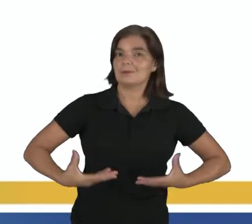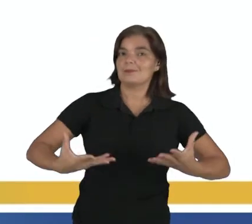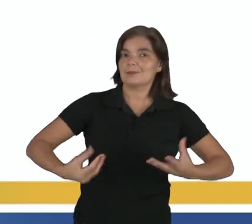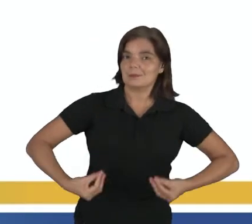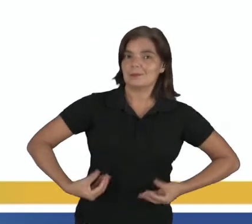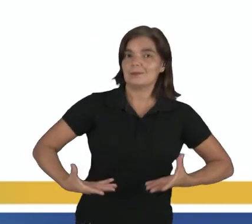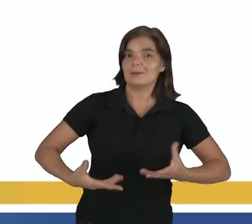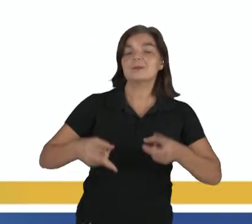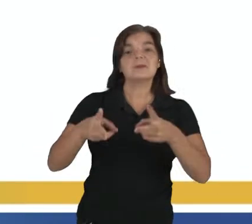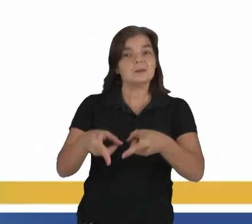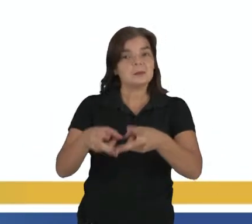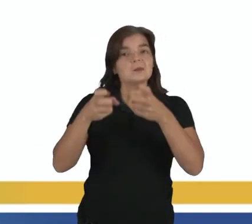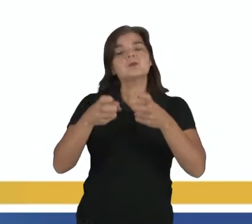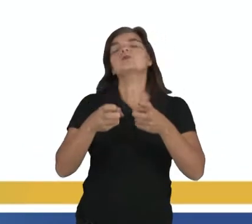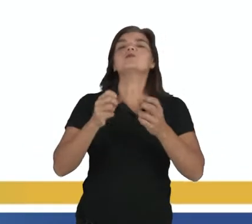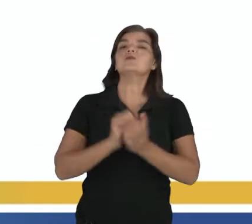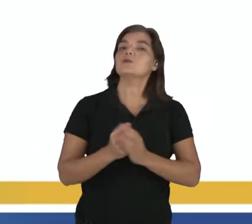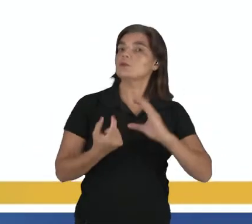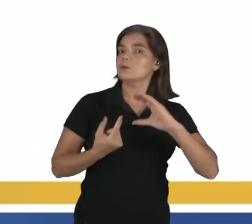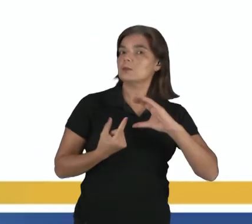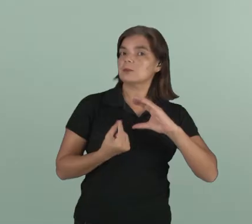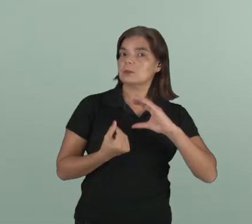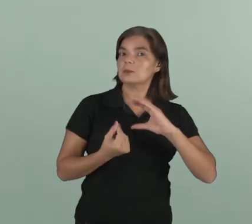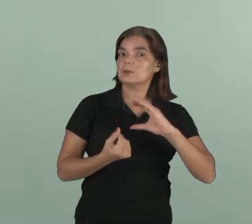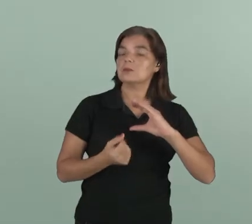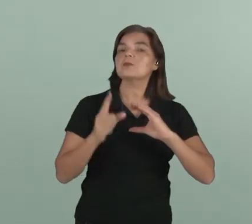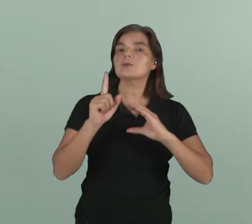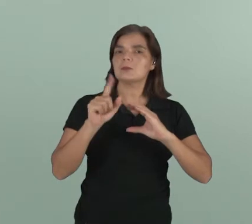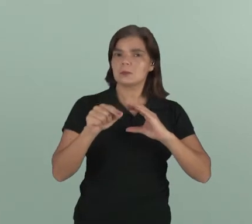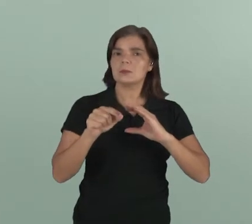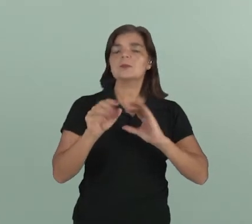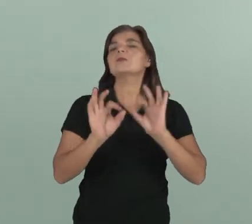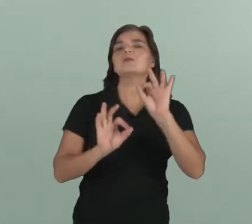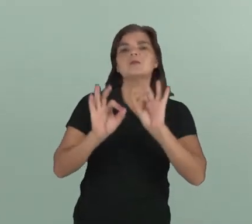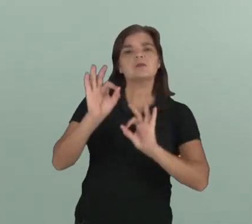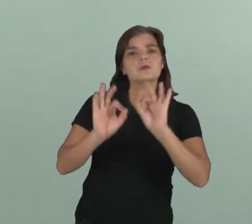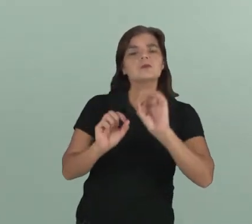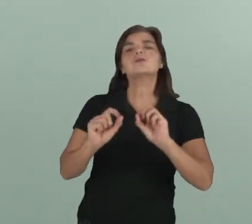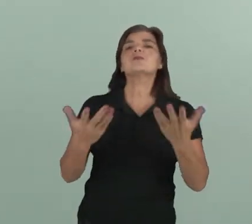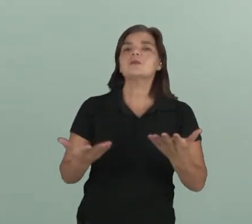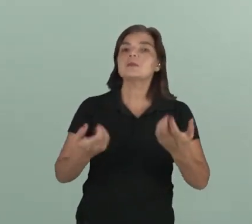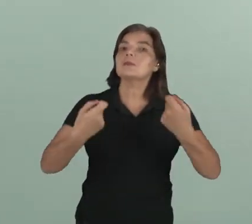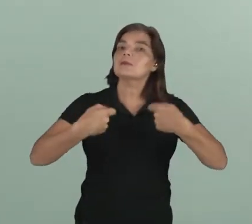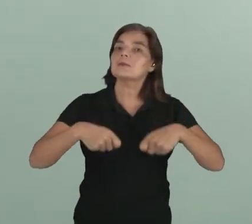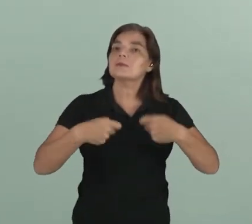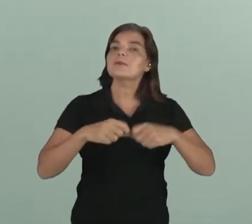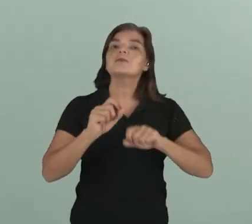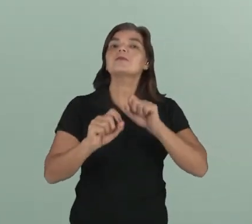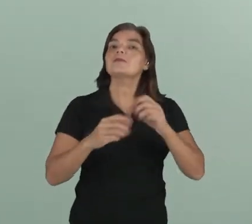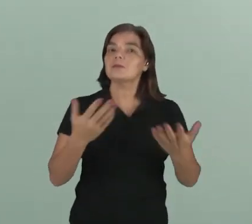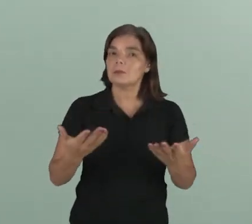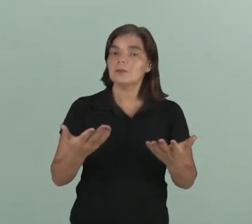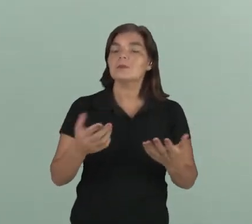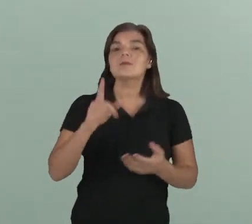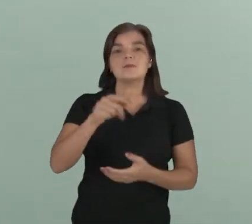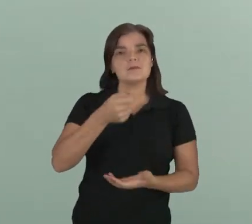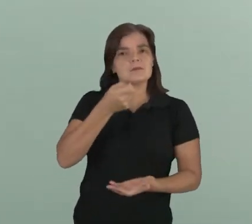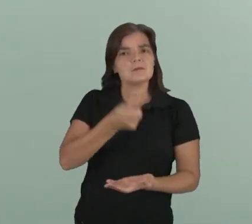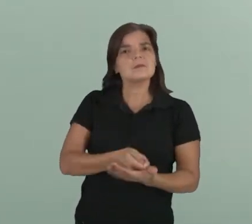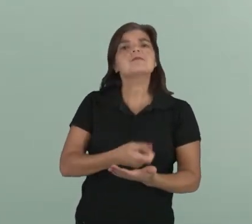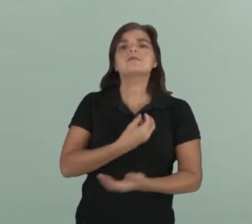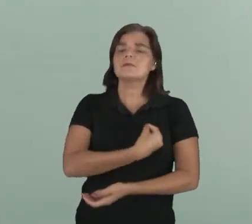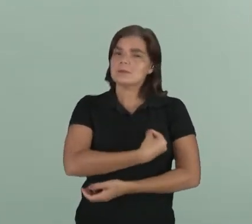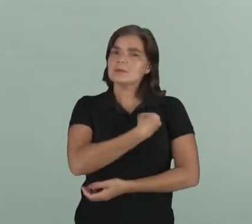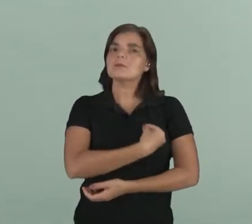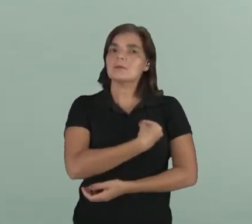consumo. Então percebam, o capitalismo é um modo de produção que ele necessita e ele